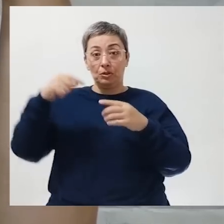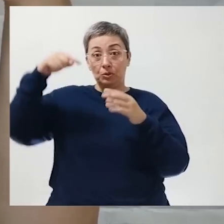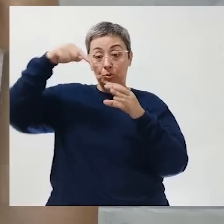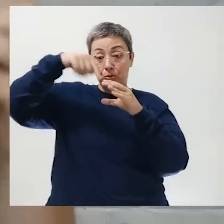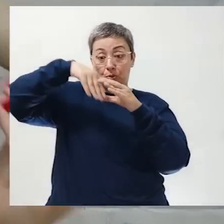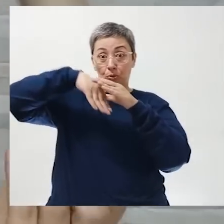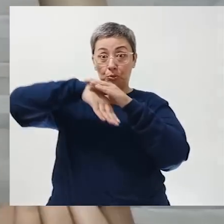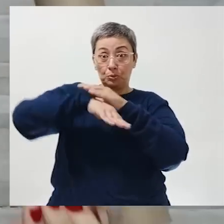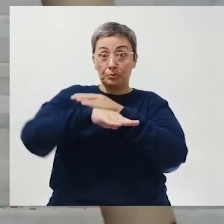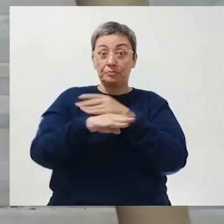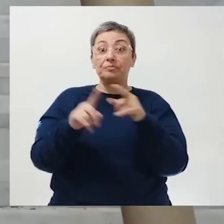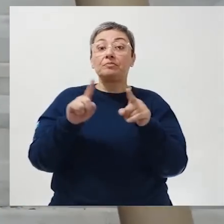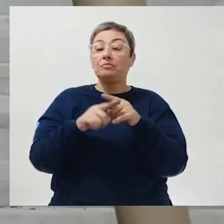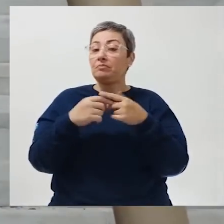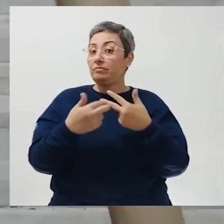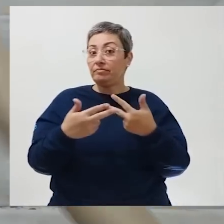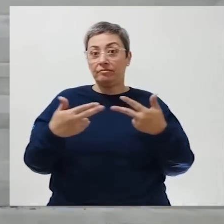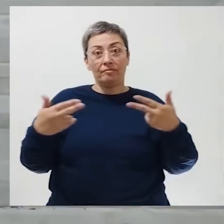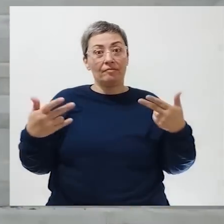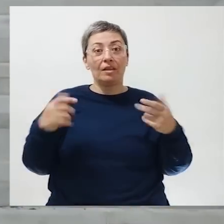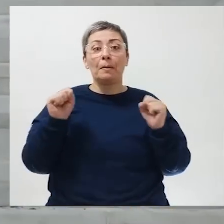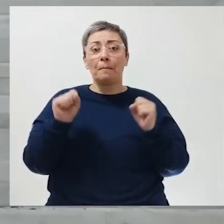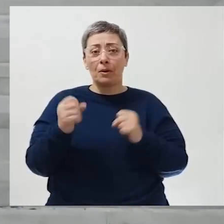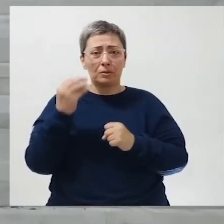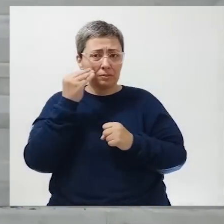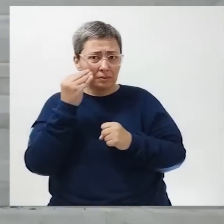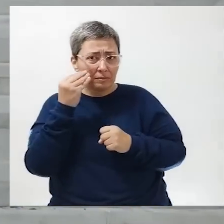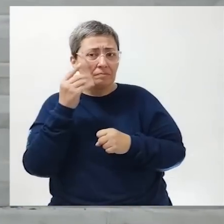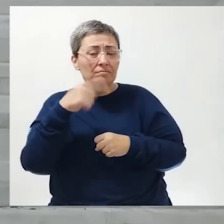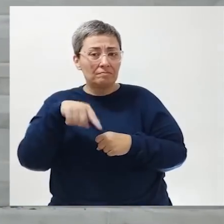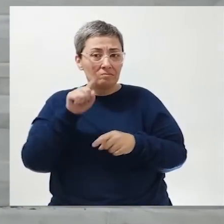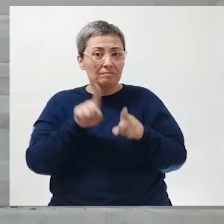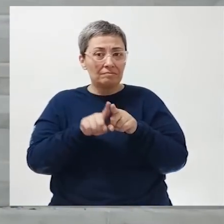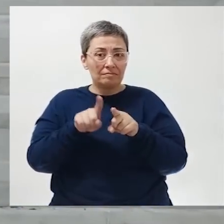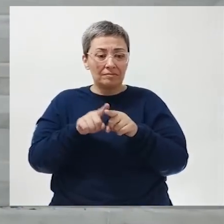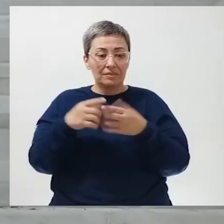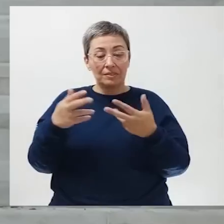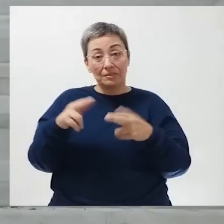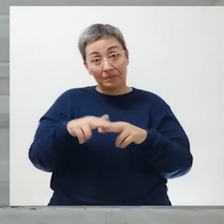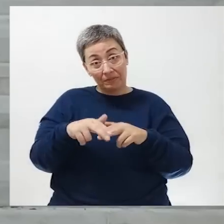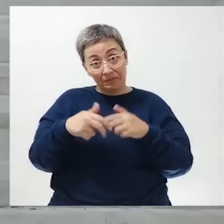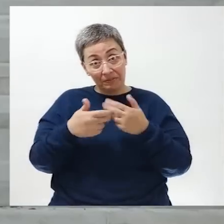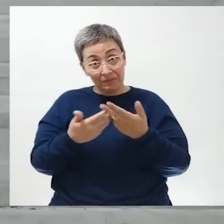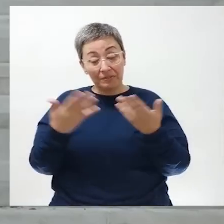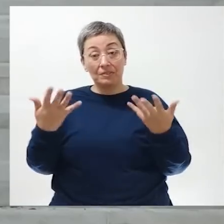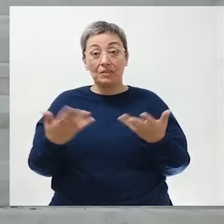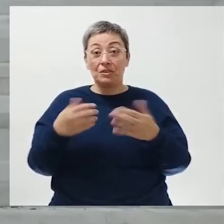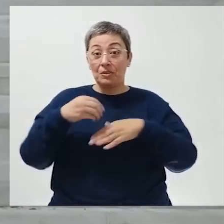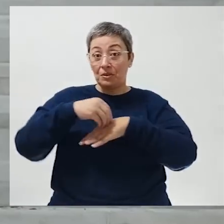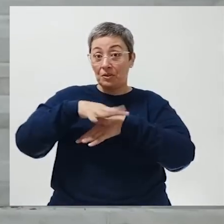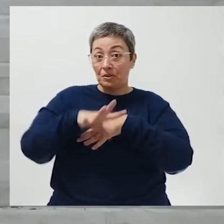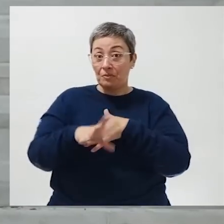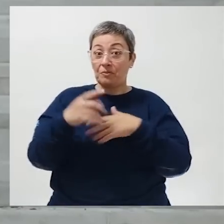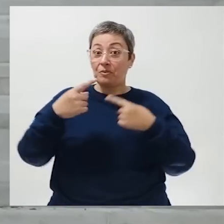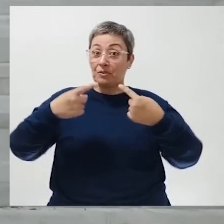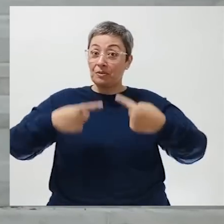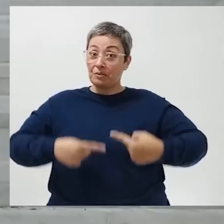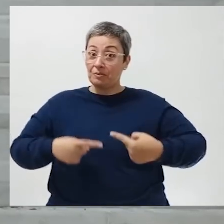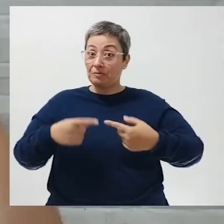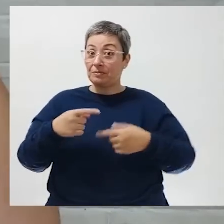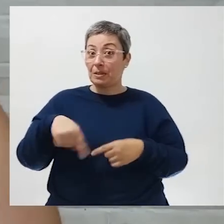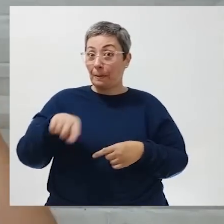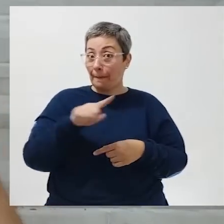um carrinho, pode ser tantas coisas. Experimentem vocês também. Por isso, eu deixo aqui um desafio